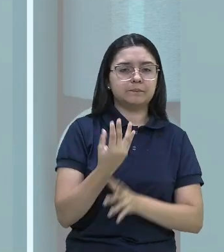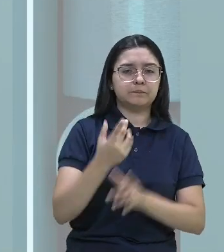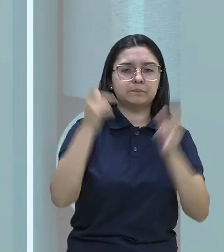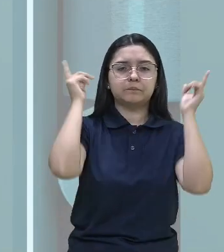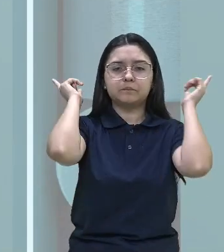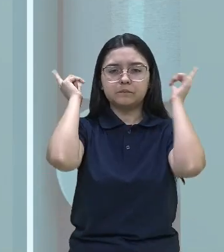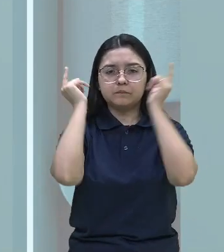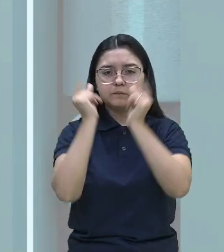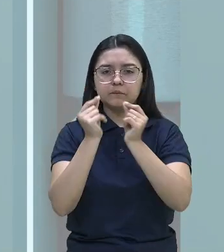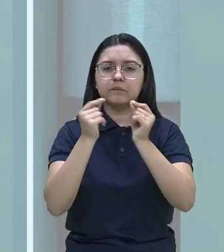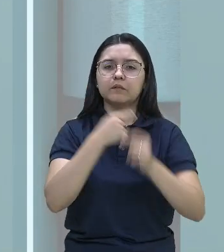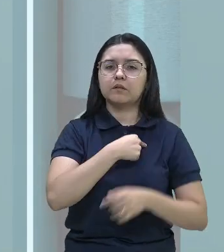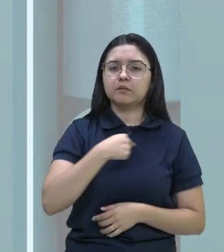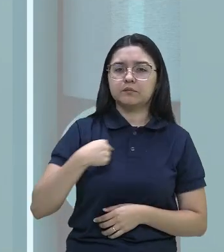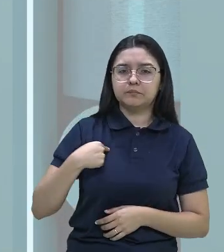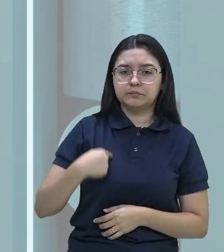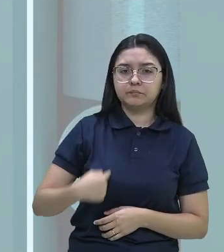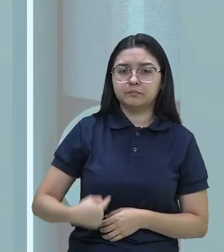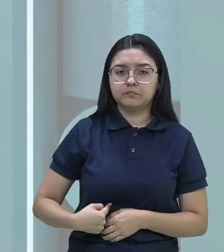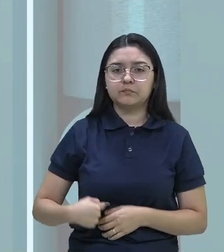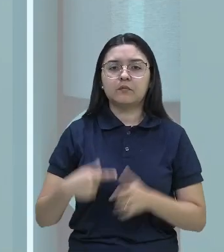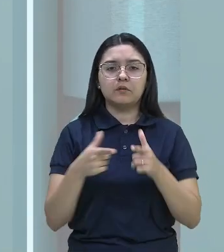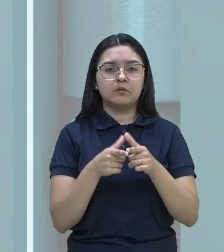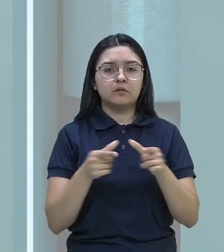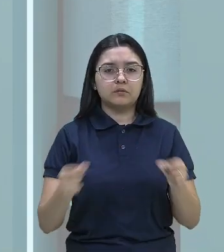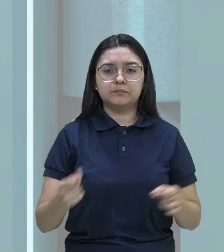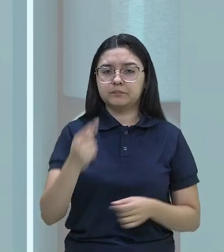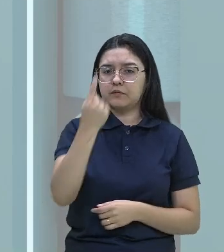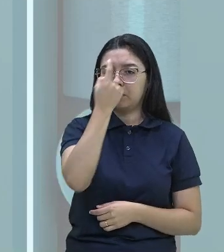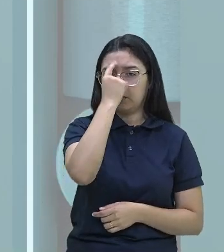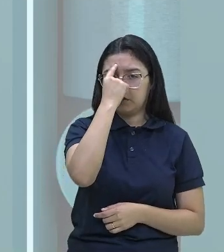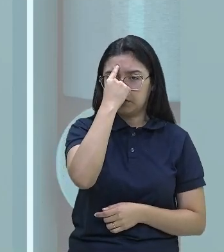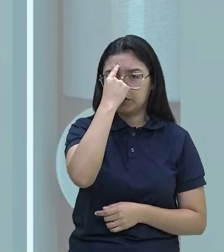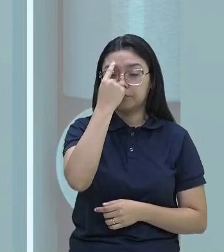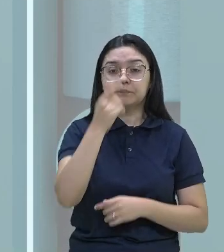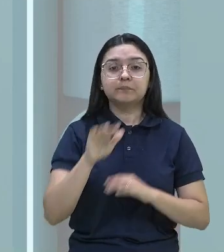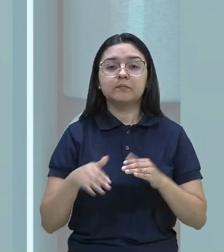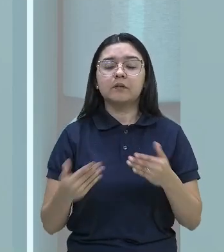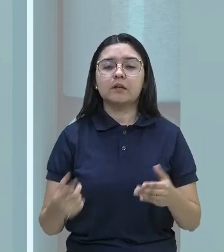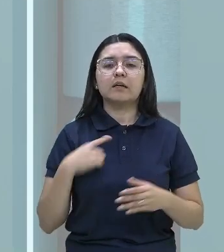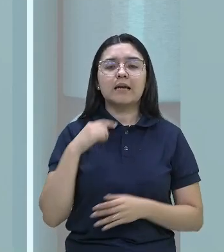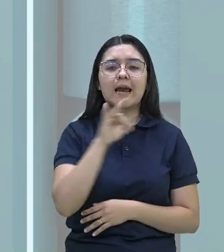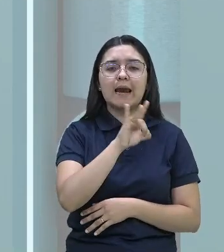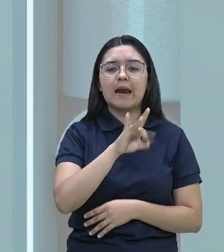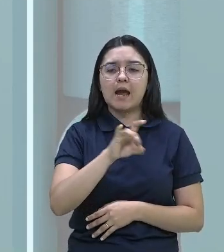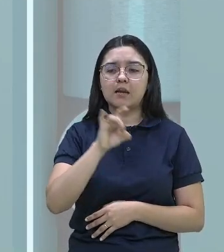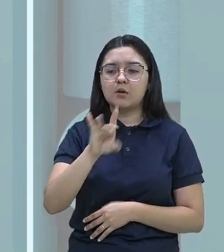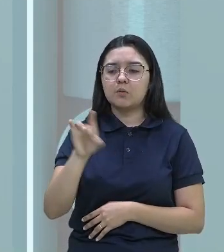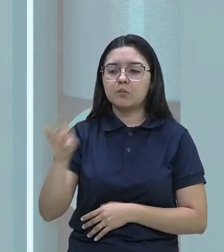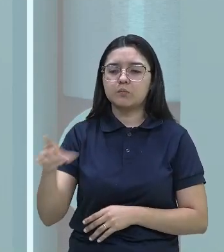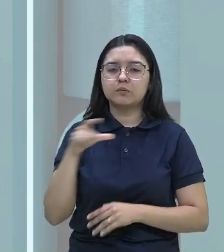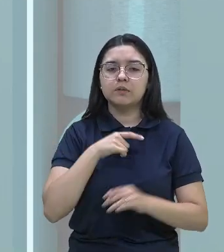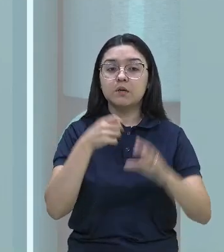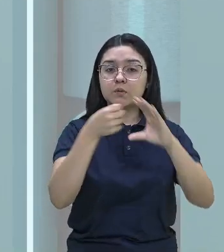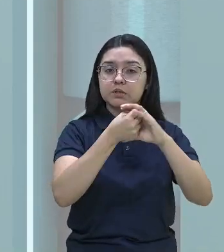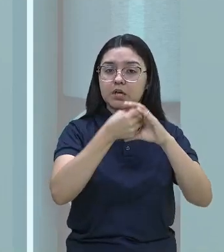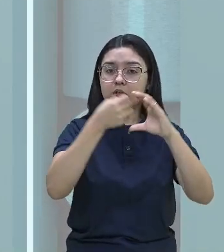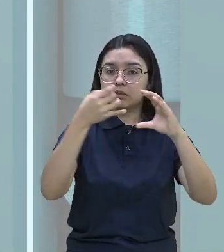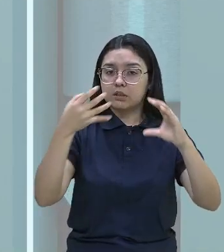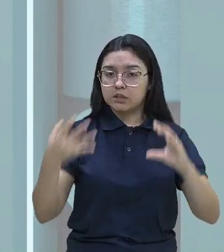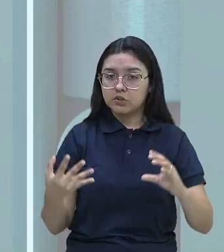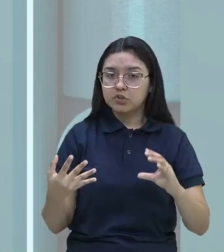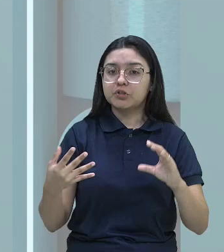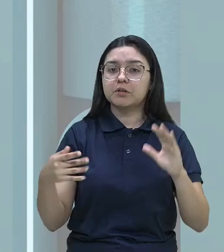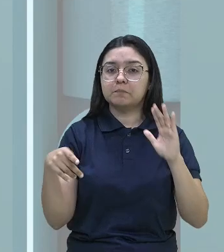no Japão, na Índia, na China. Cada um tem as suas características, tem a sua forma de ser apresentado, tem a